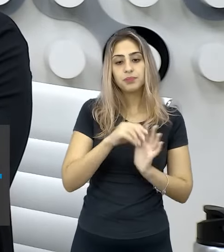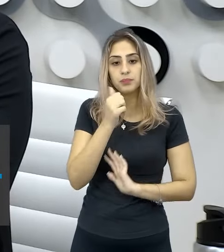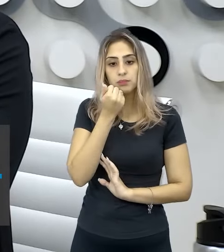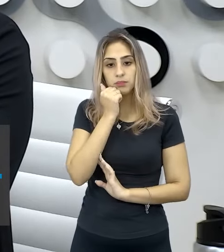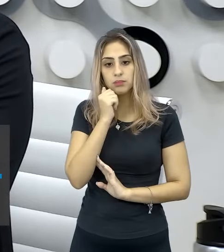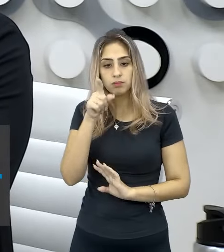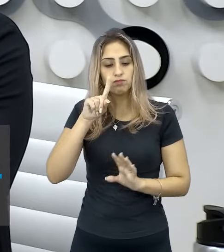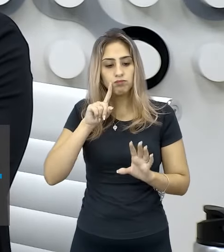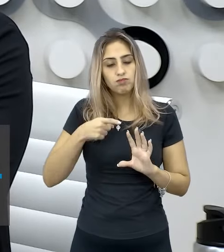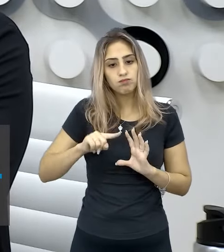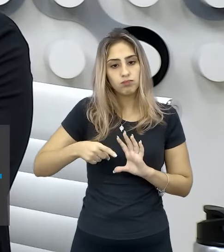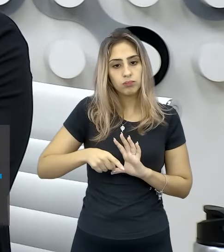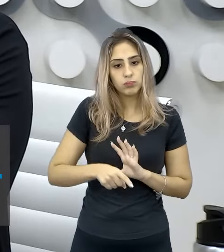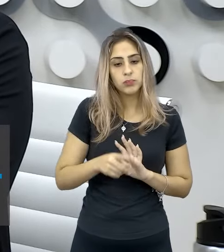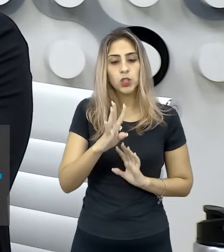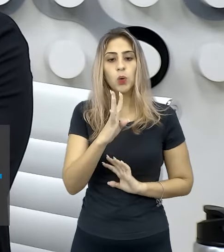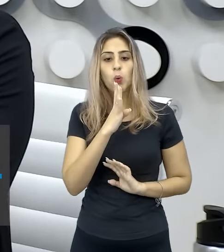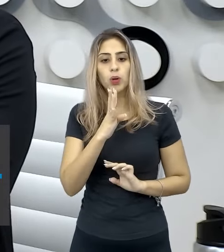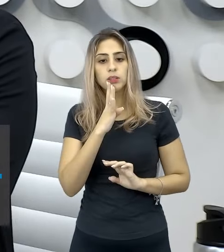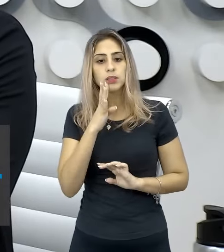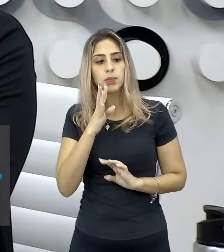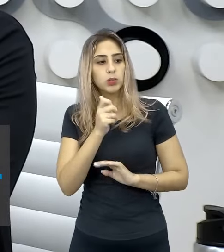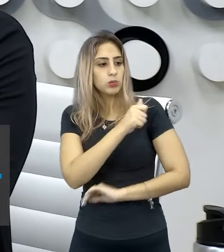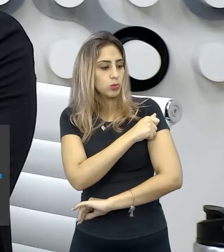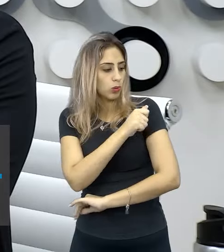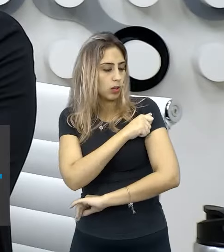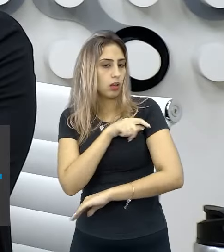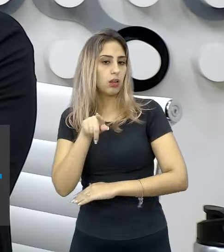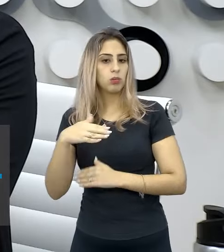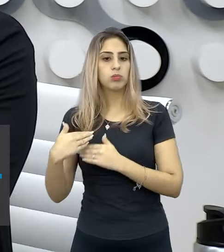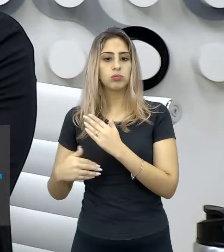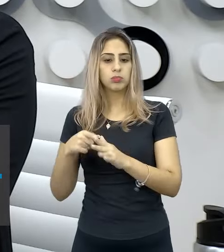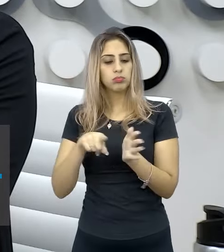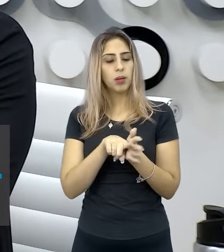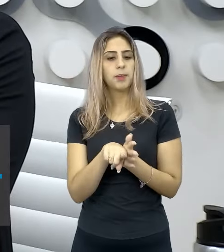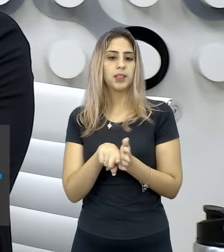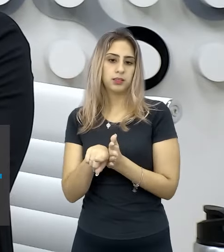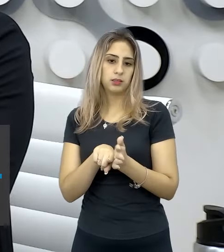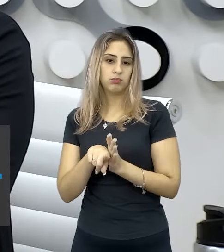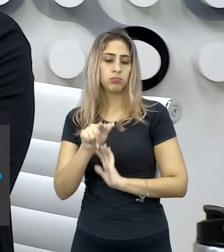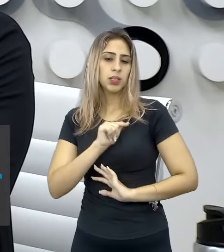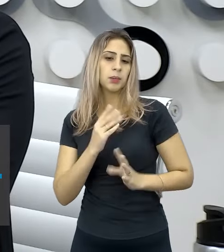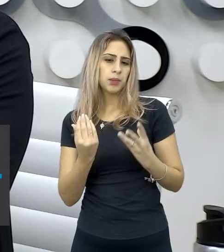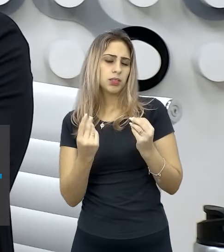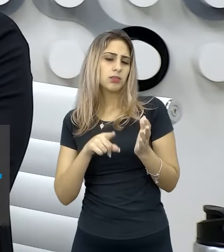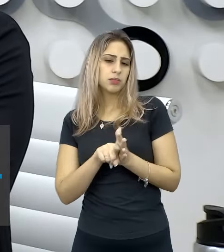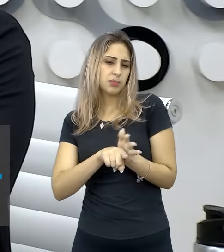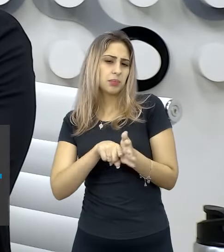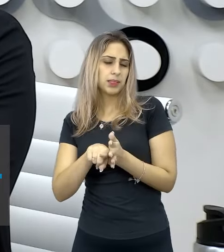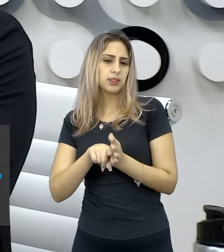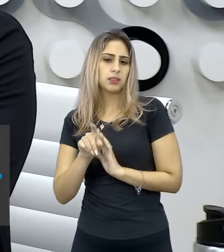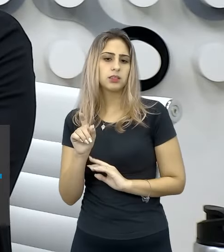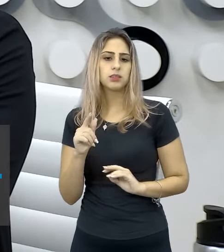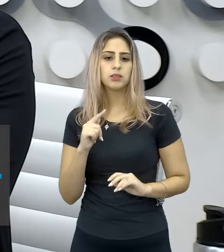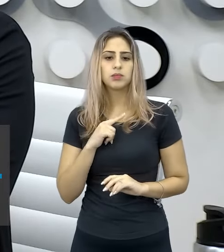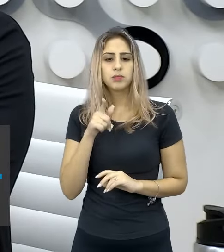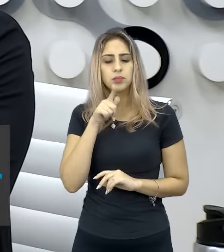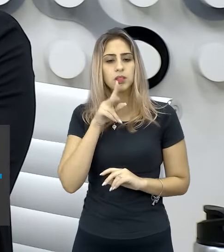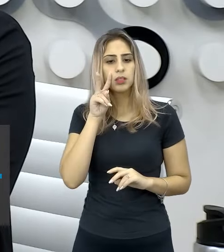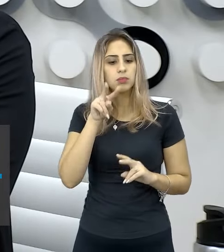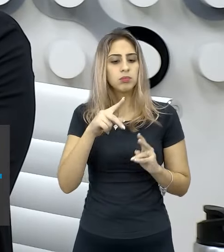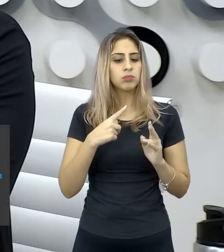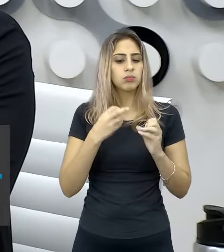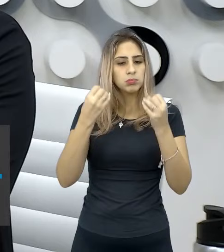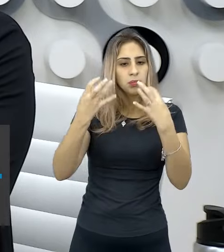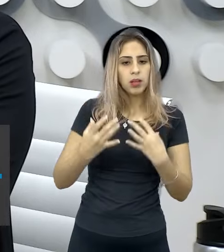que vai aprofundar os conhecimentos dos estudantes aí na pesquisa, né? Que tem bastante pesquisa, se eu não me engano, tem uma observação para